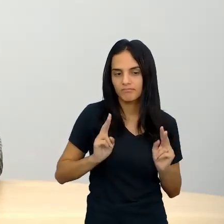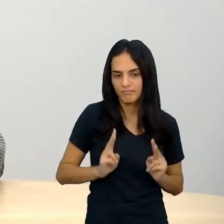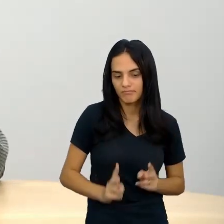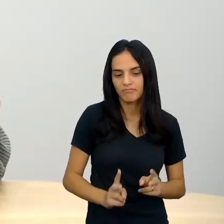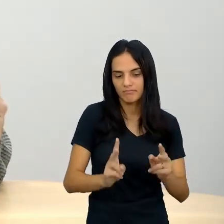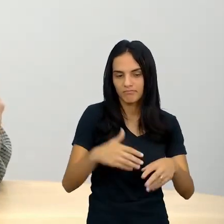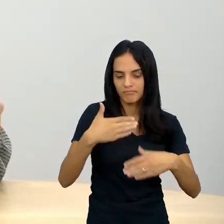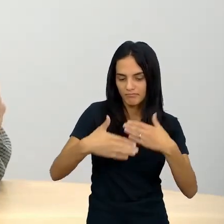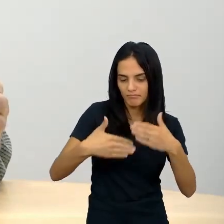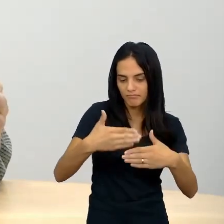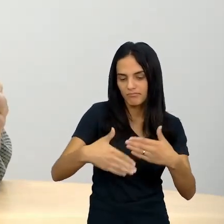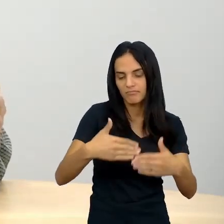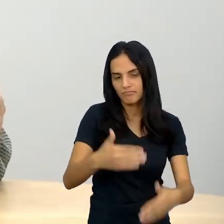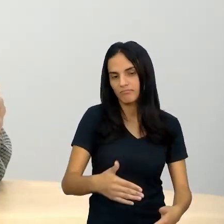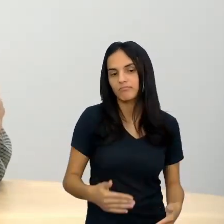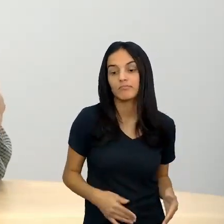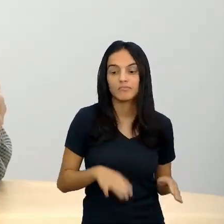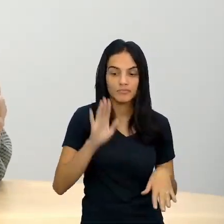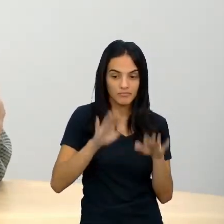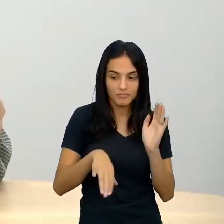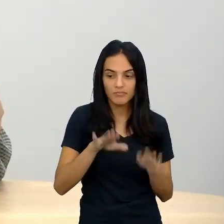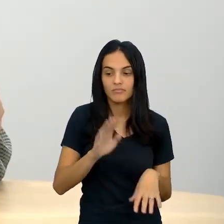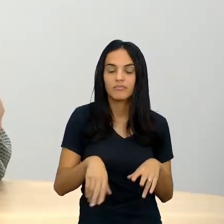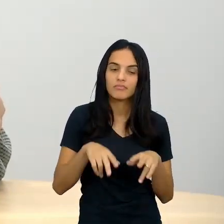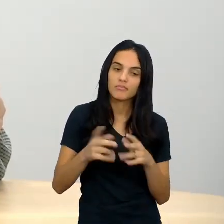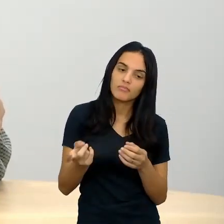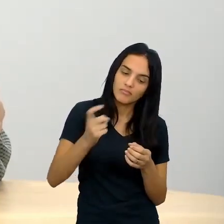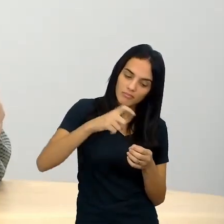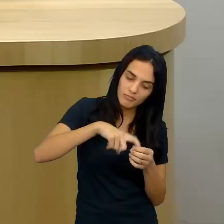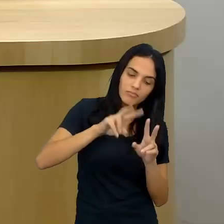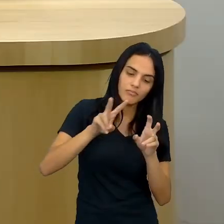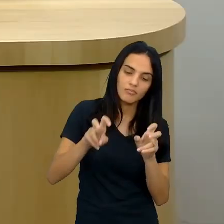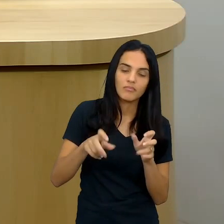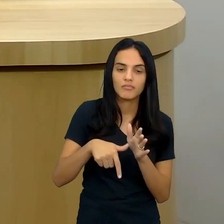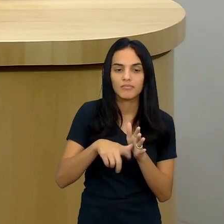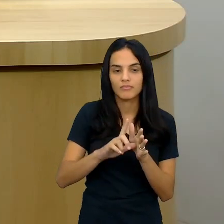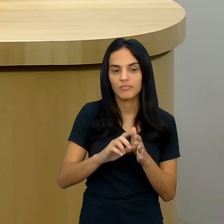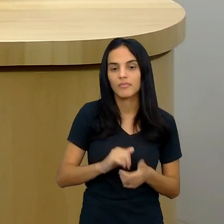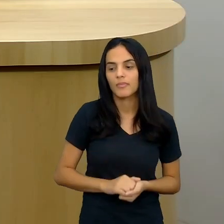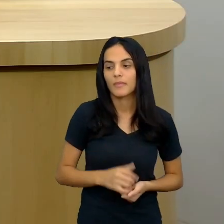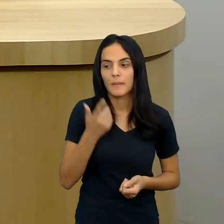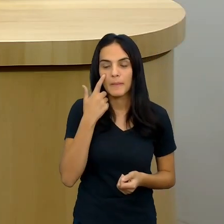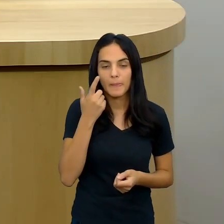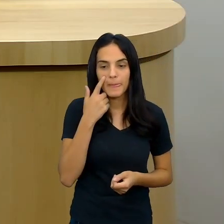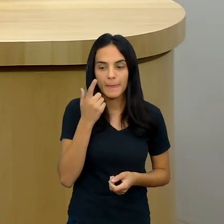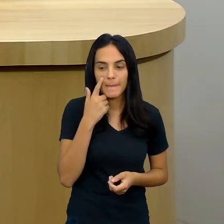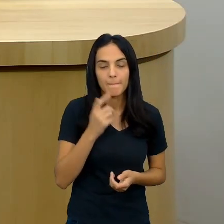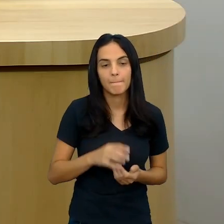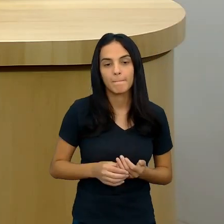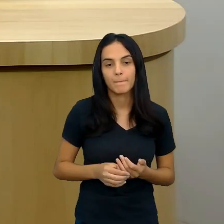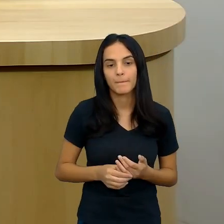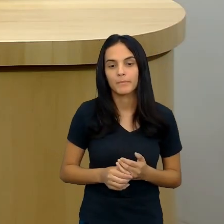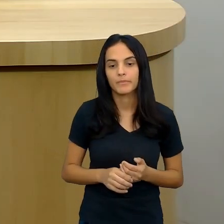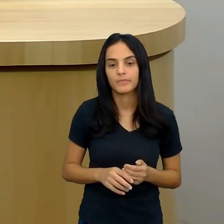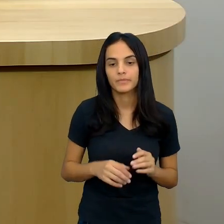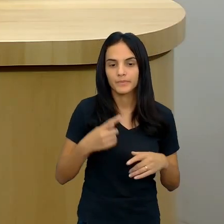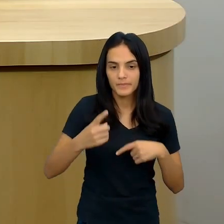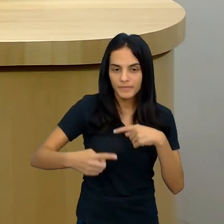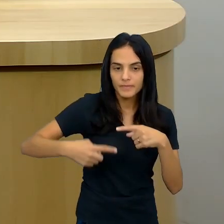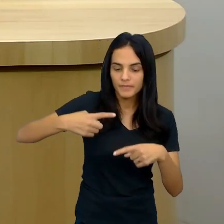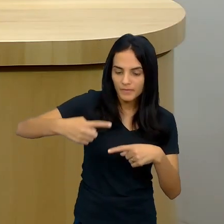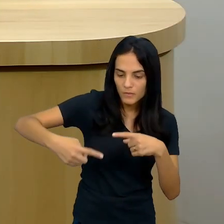numa sequência e que ele, às vezes ele retorna ao assunto anterior. Você veja, ele faz um circular